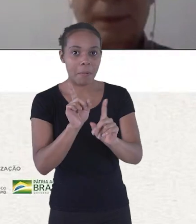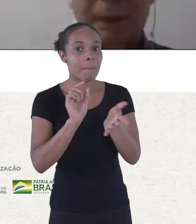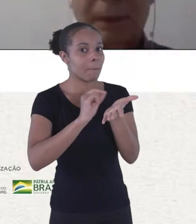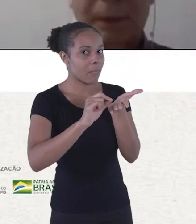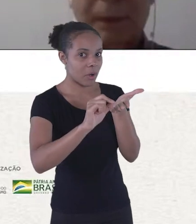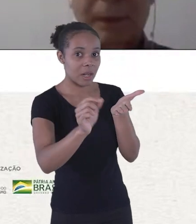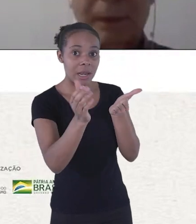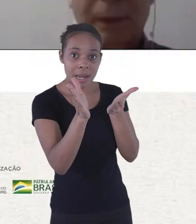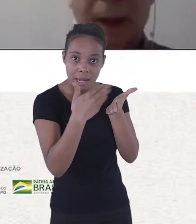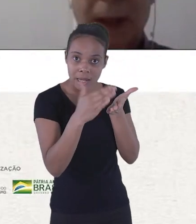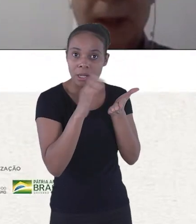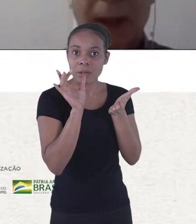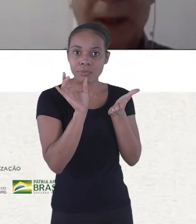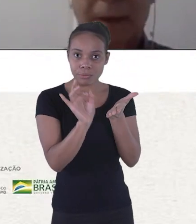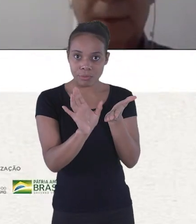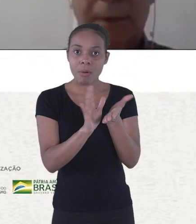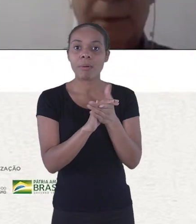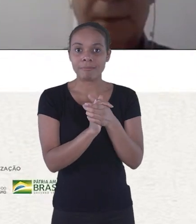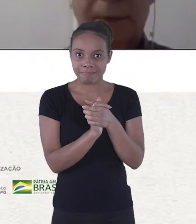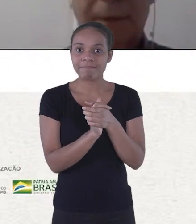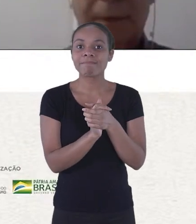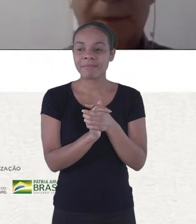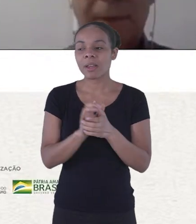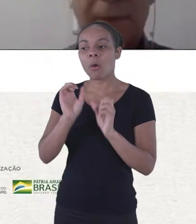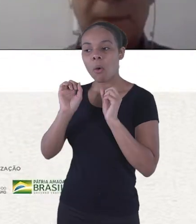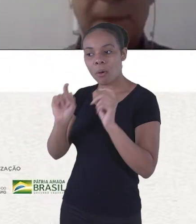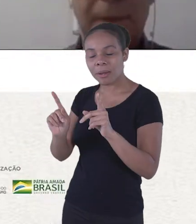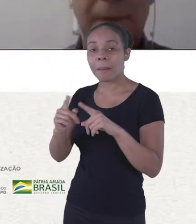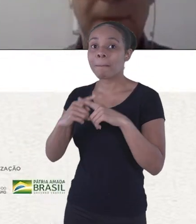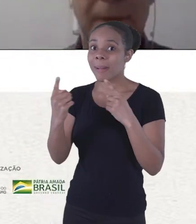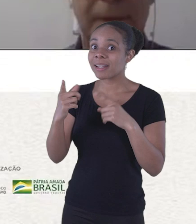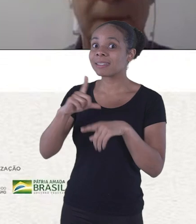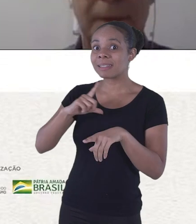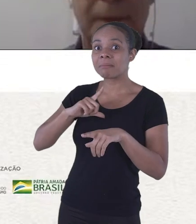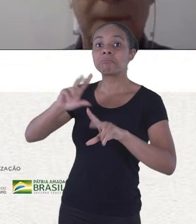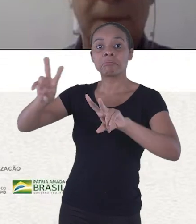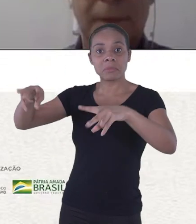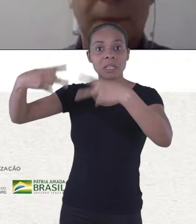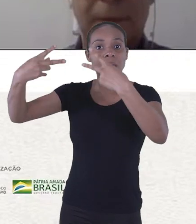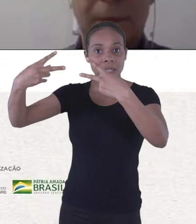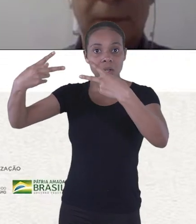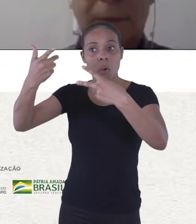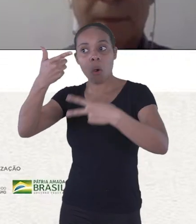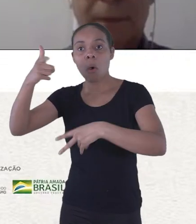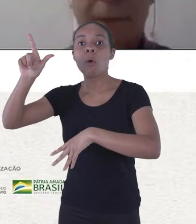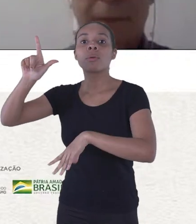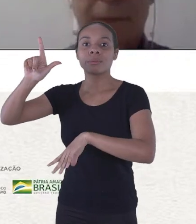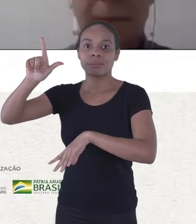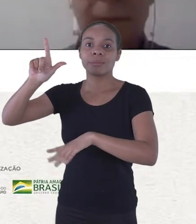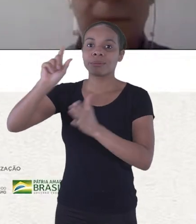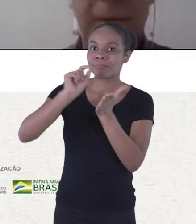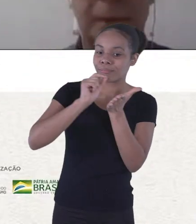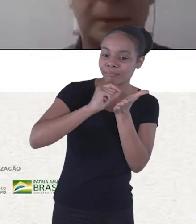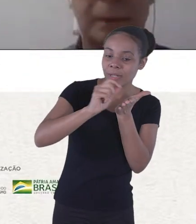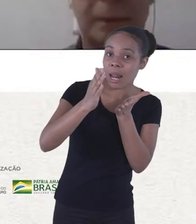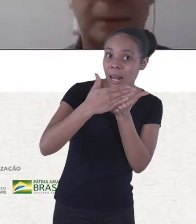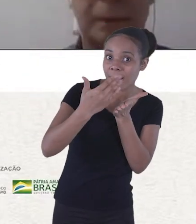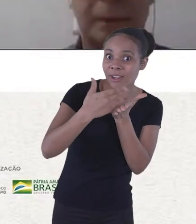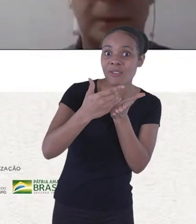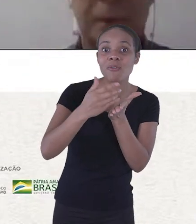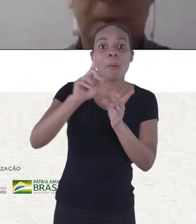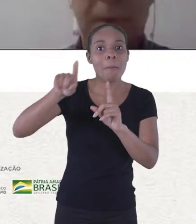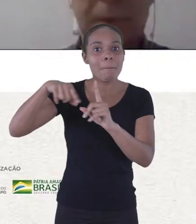autógrafo Na no site da site da Companhia companhia. das Letras. Beleza. Fica essa dica também. No site da companhia tem um link para quem quiser receber o